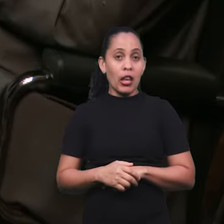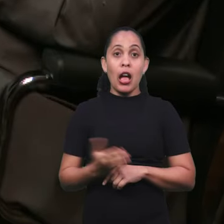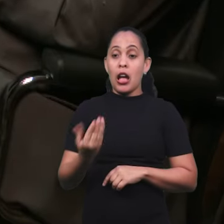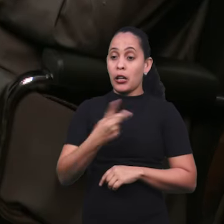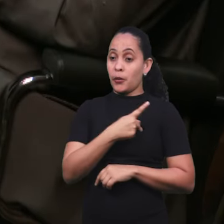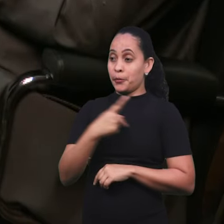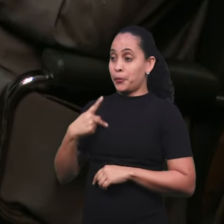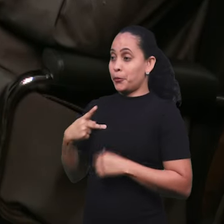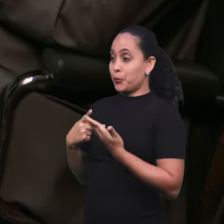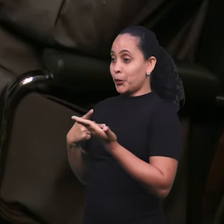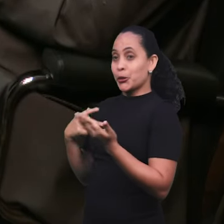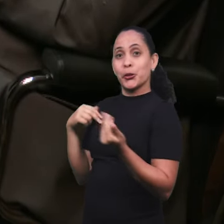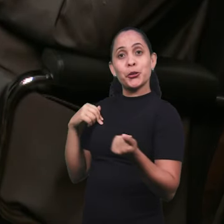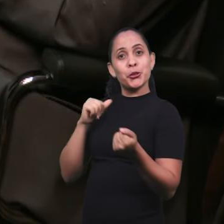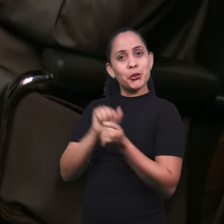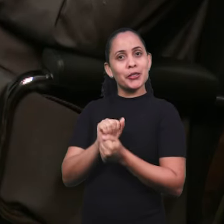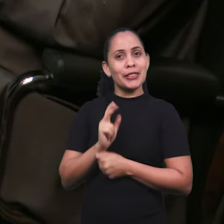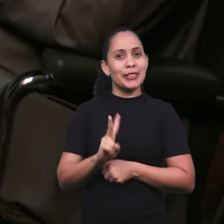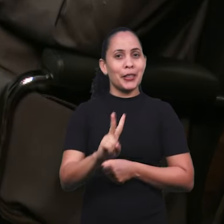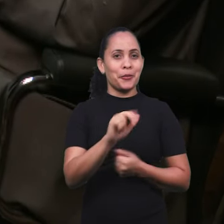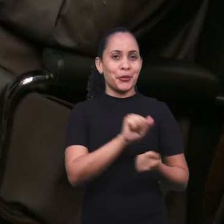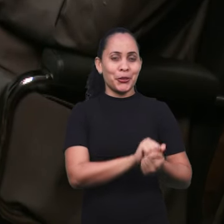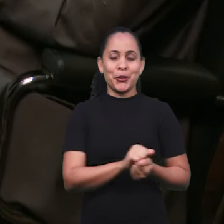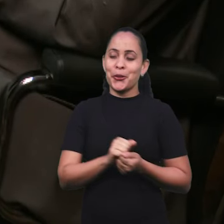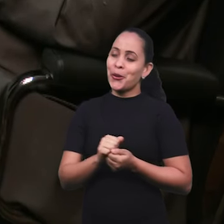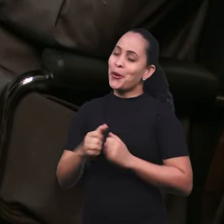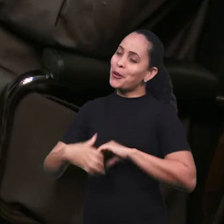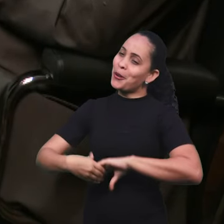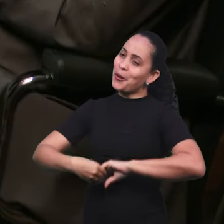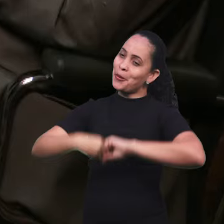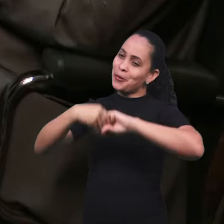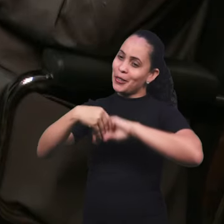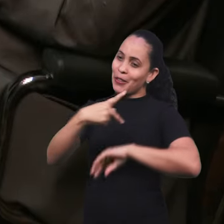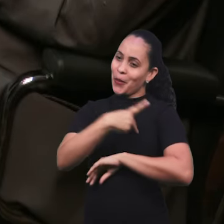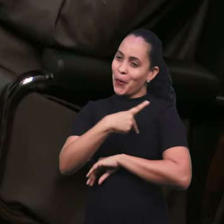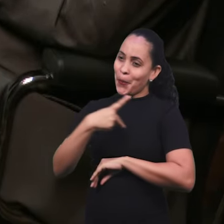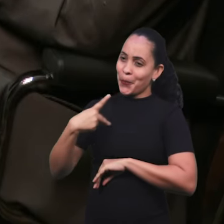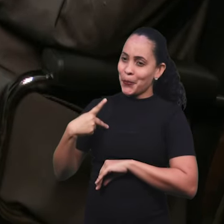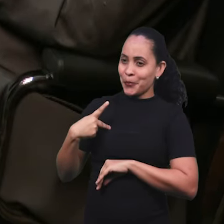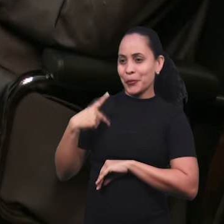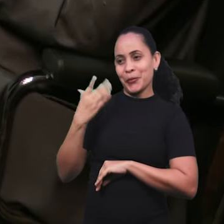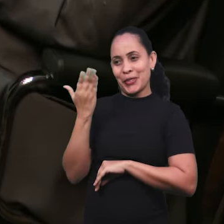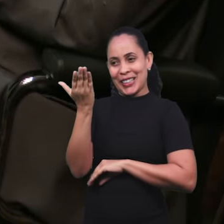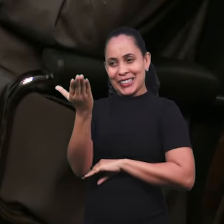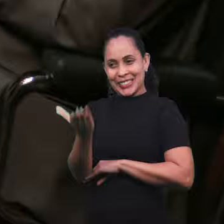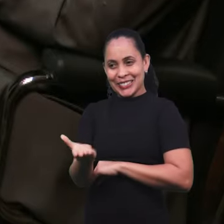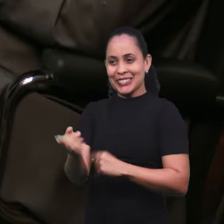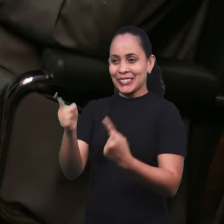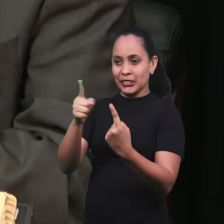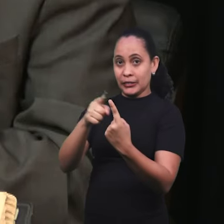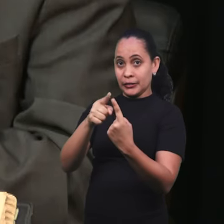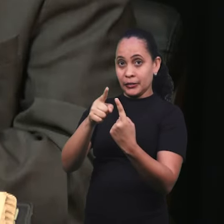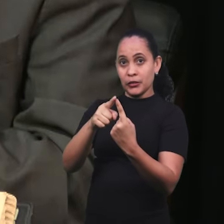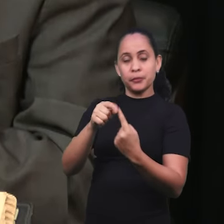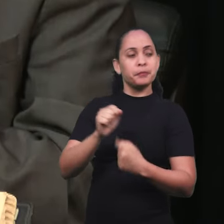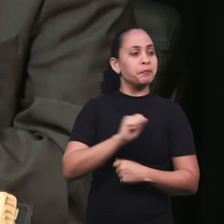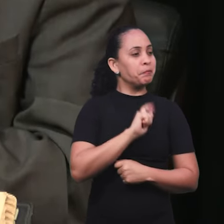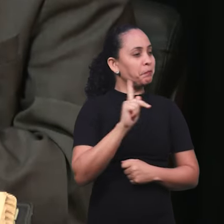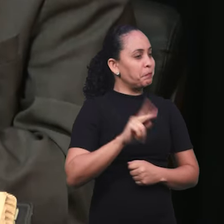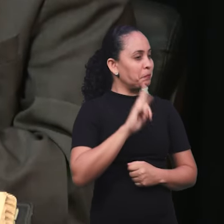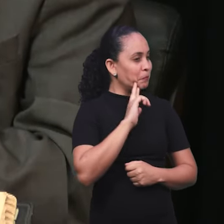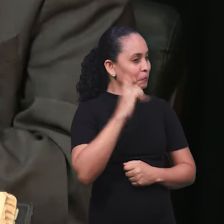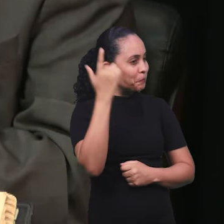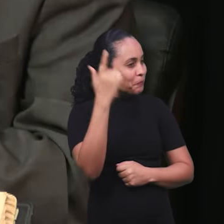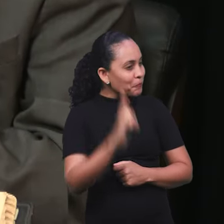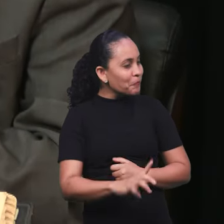os pastores que participamos sempre desse programa. Eu cumprimento o pastor Antônio Carlos Peixoto. Pai Senhor Peixoto. Pai Senhor Josias, estamos aqui mais